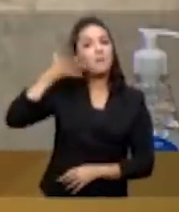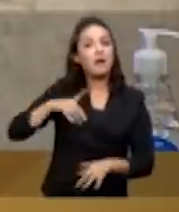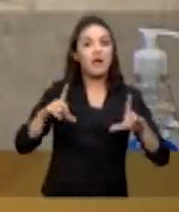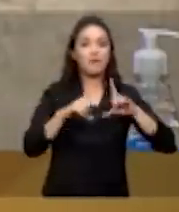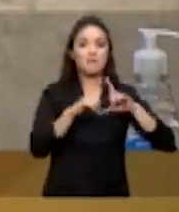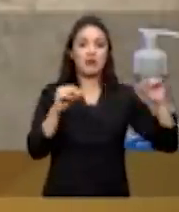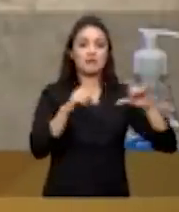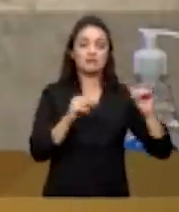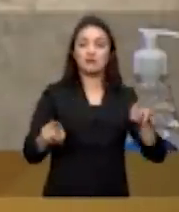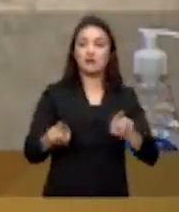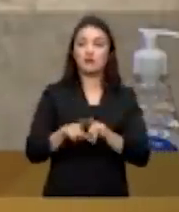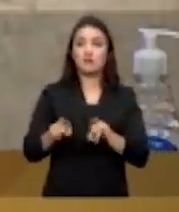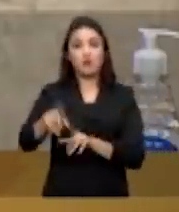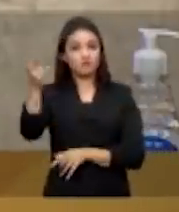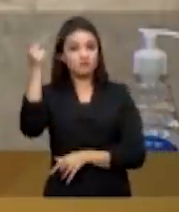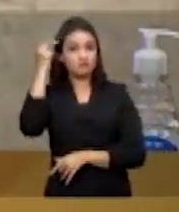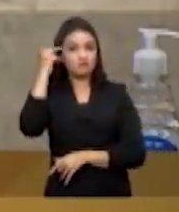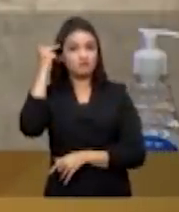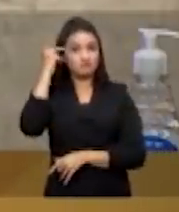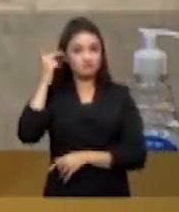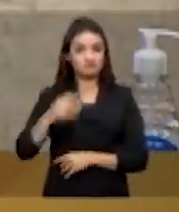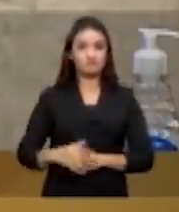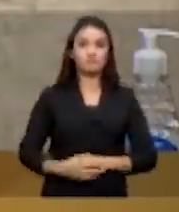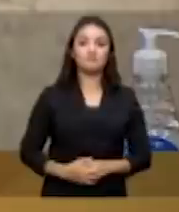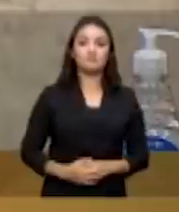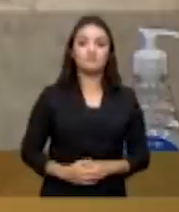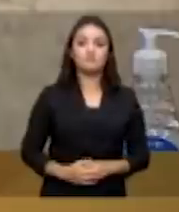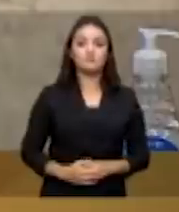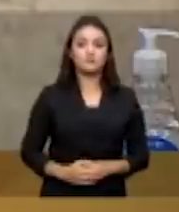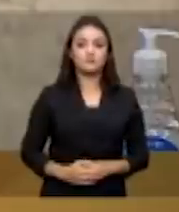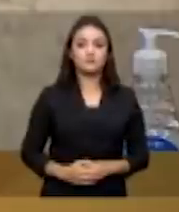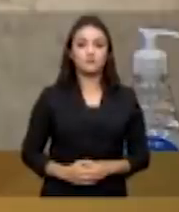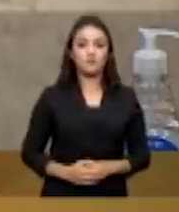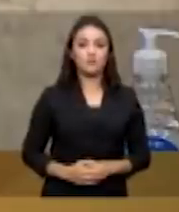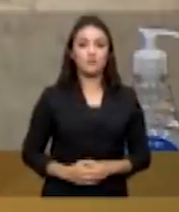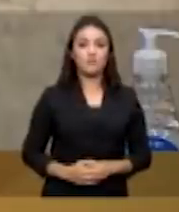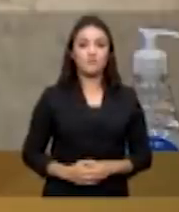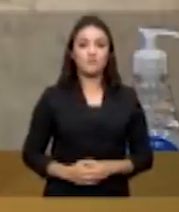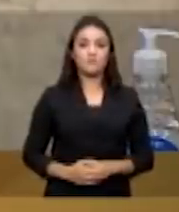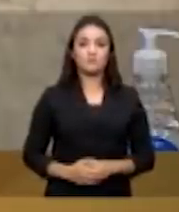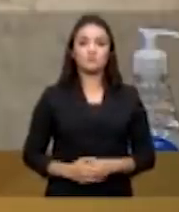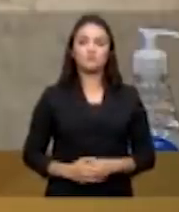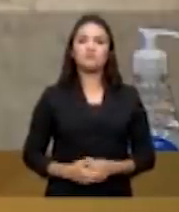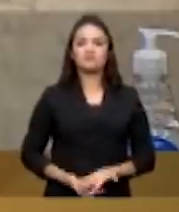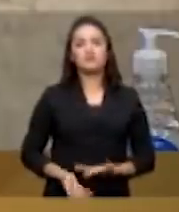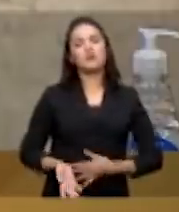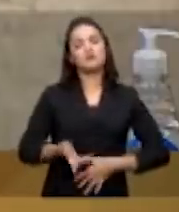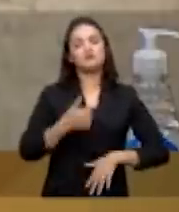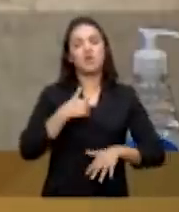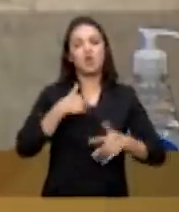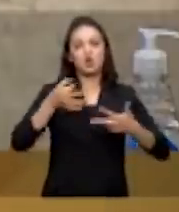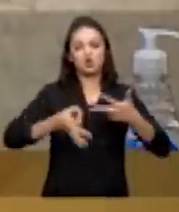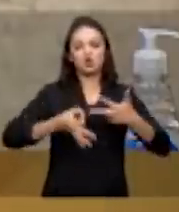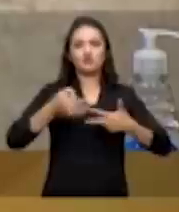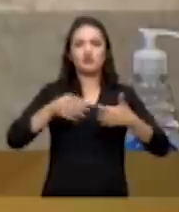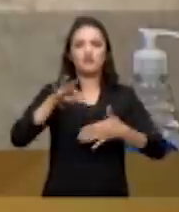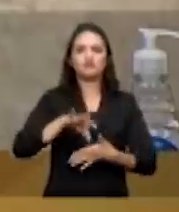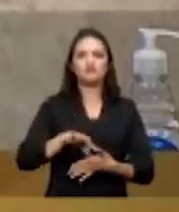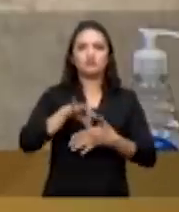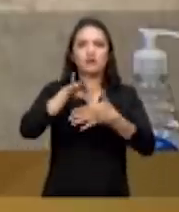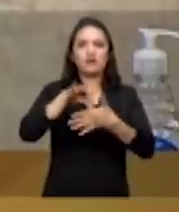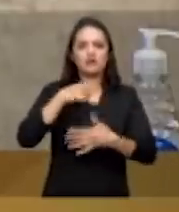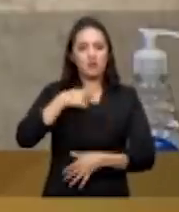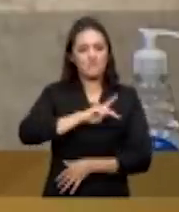e em São Paulo. Na qualidade de chefe do Poder Judiciário e presidente